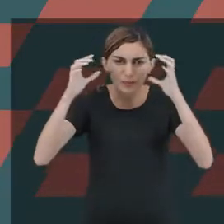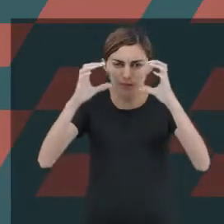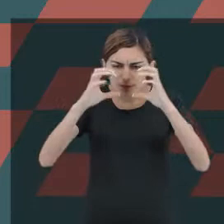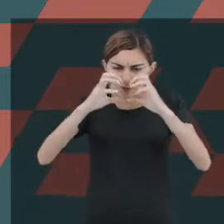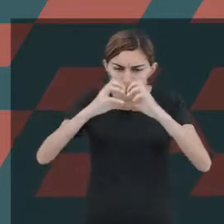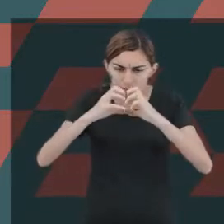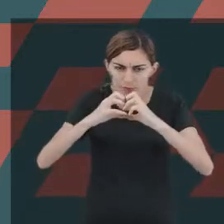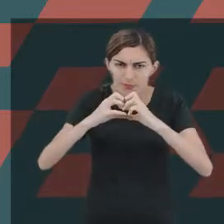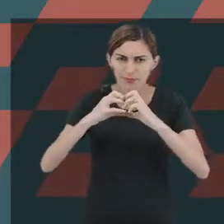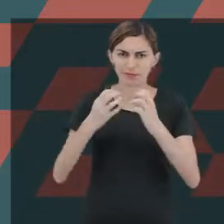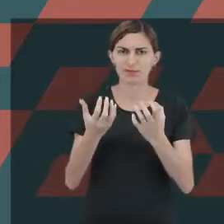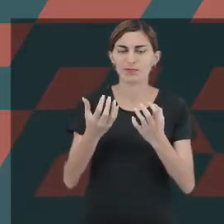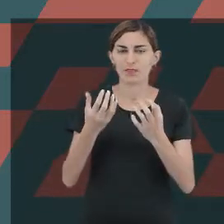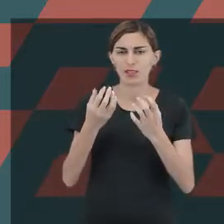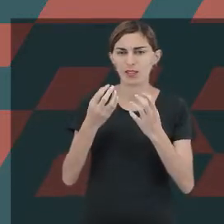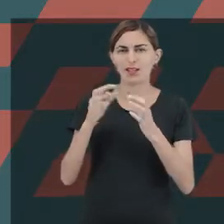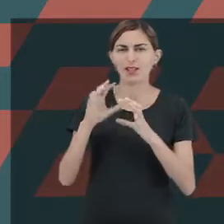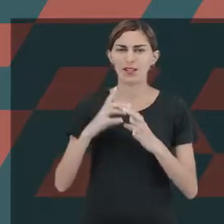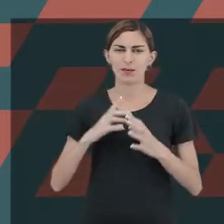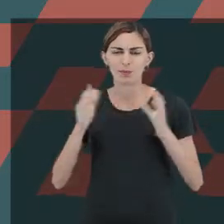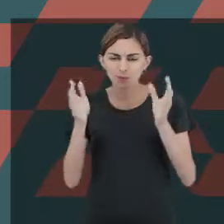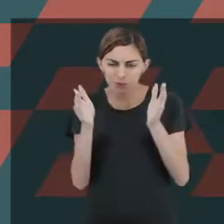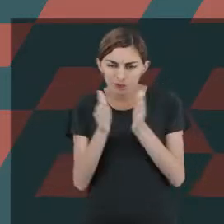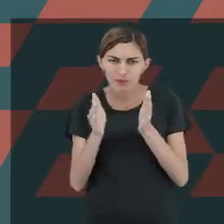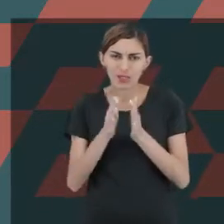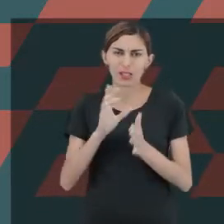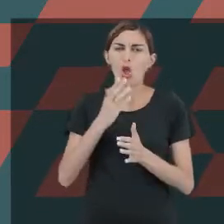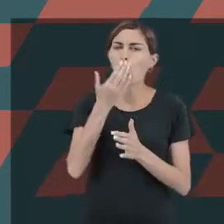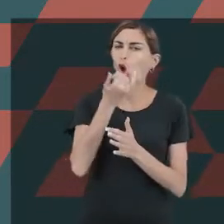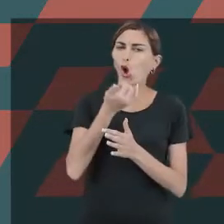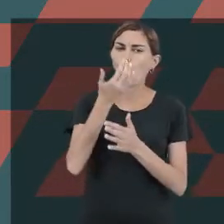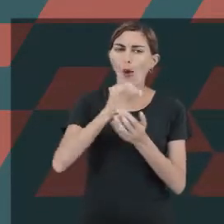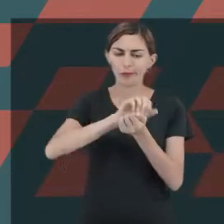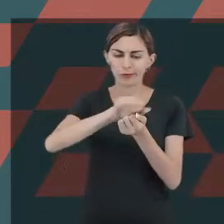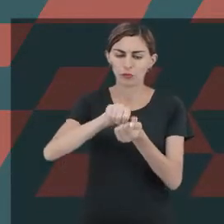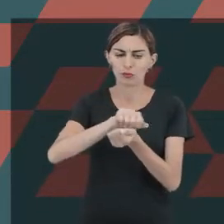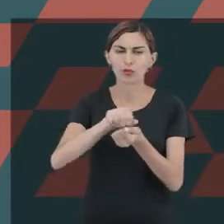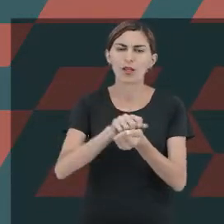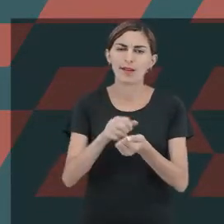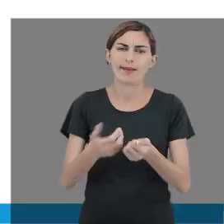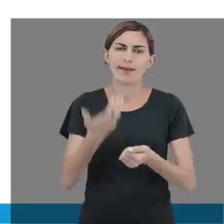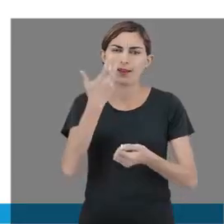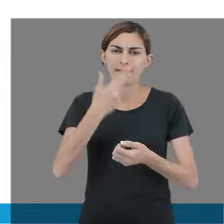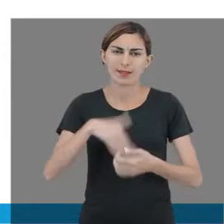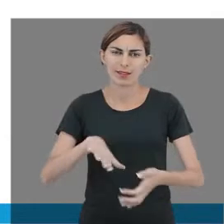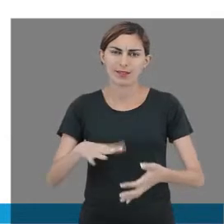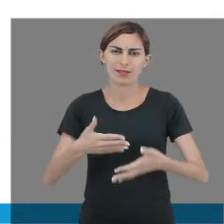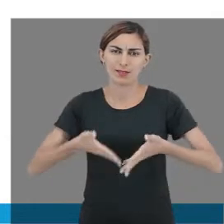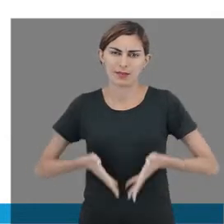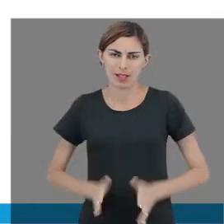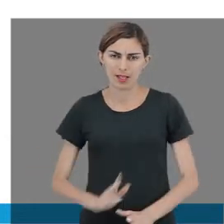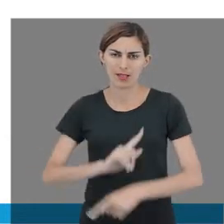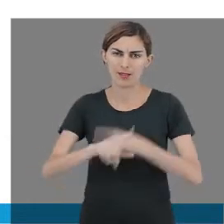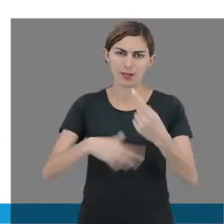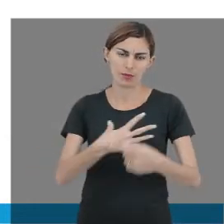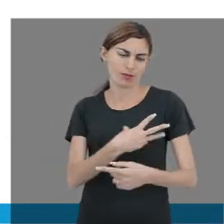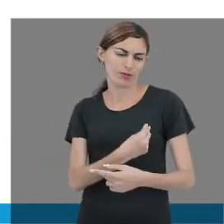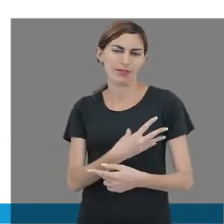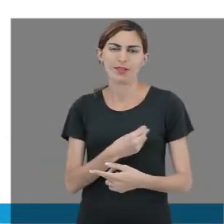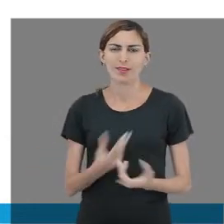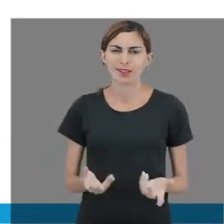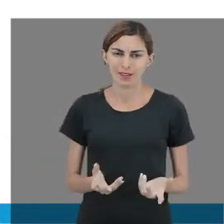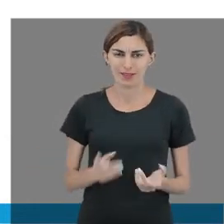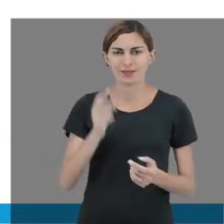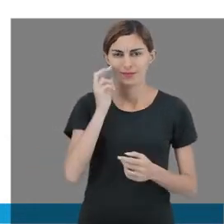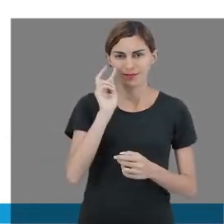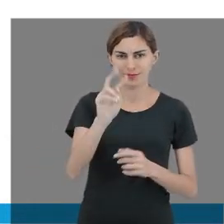regido por reflexos, né? Até a maneira de comer, a criança sai da barriga, já vai para o peito e mama. Mas não é voluntário, ele não entende, eu vou ali é o peito da